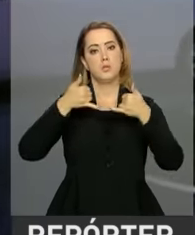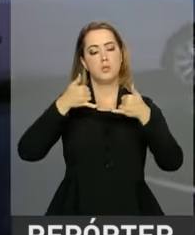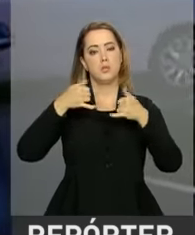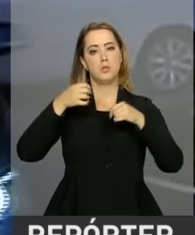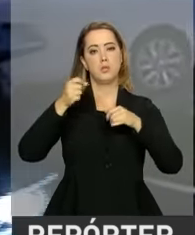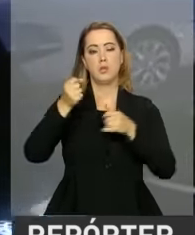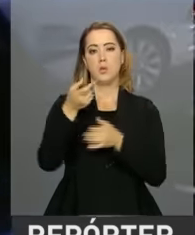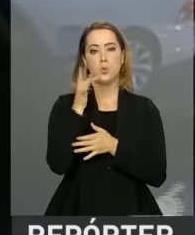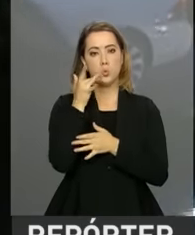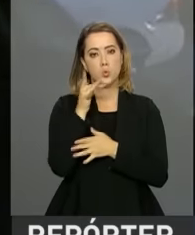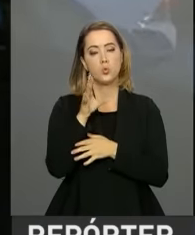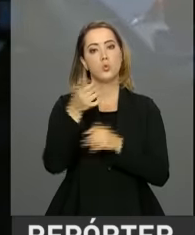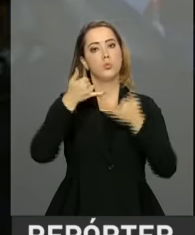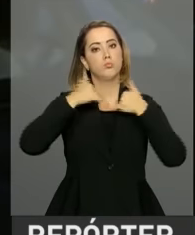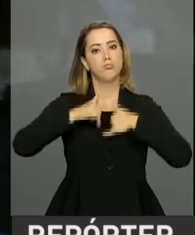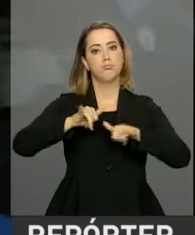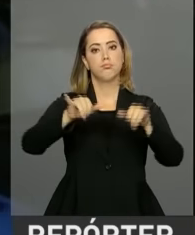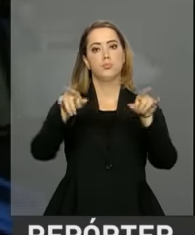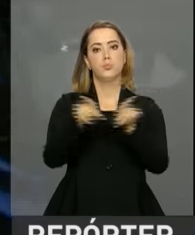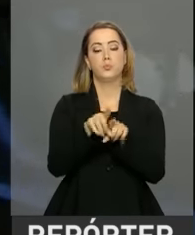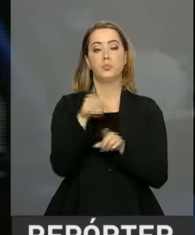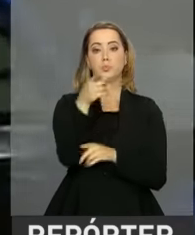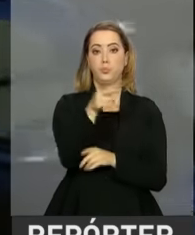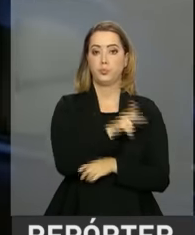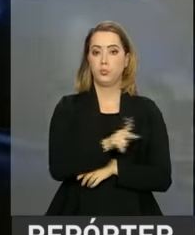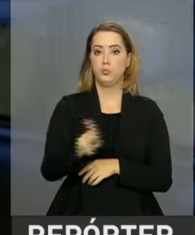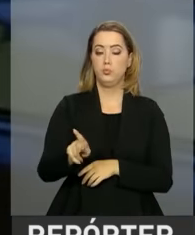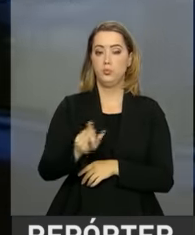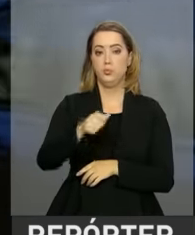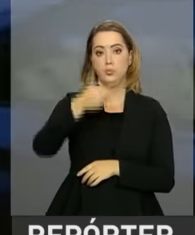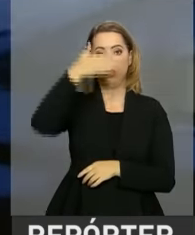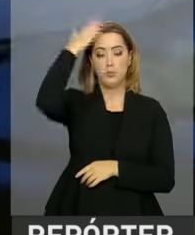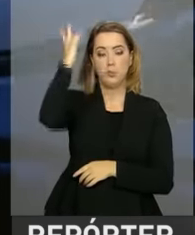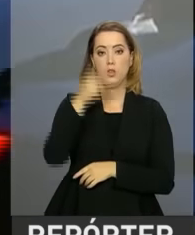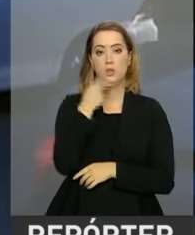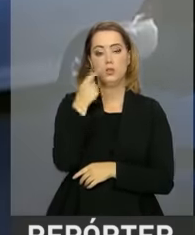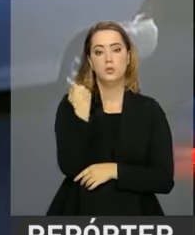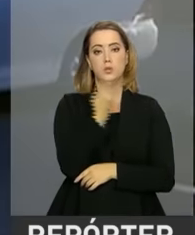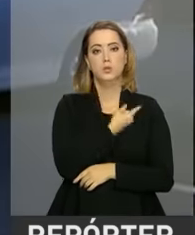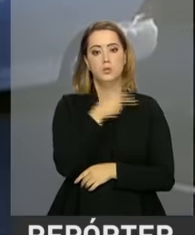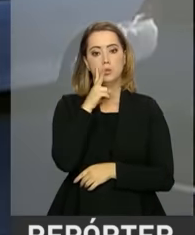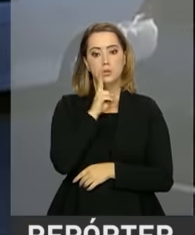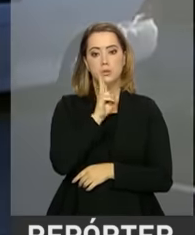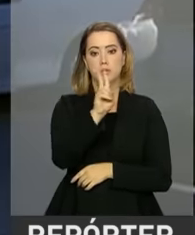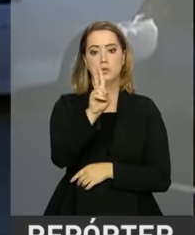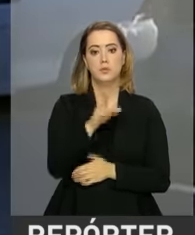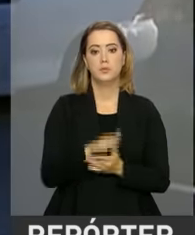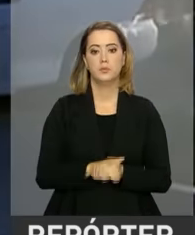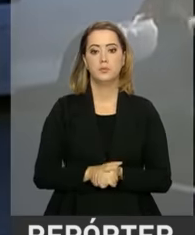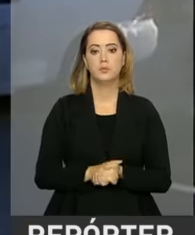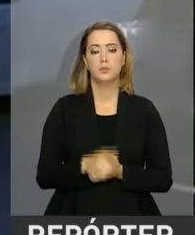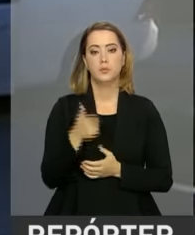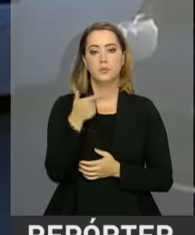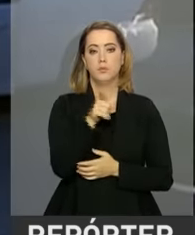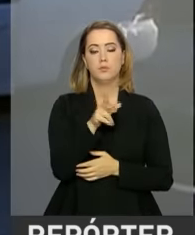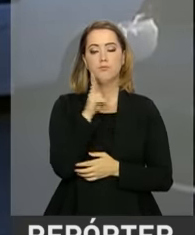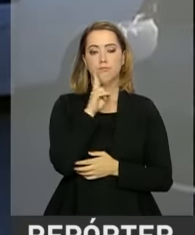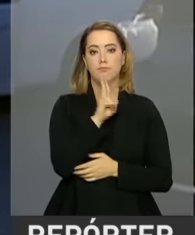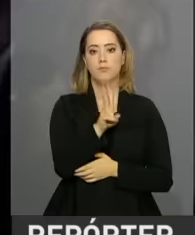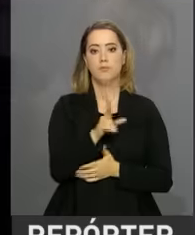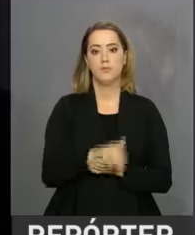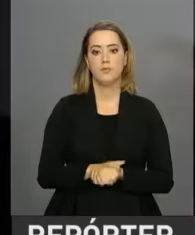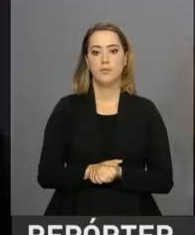o presidente Michel Temer, ele fez a fala aqui de abertura do evento e nós acompanhamos, e é o que você confere agora na reportagem.